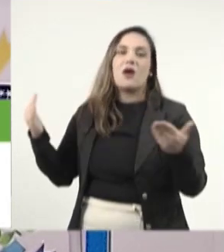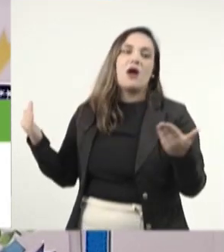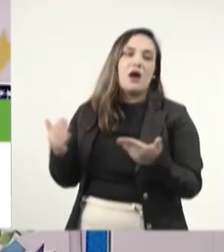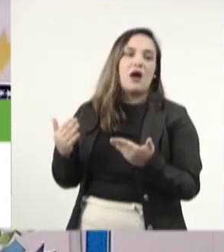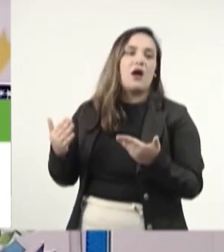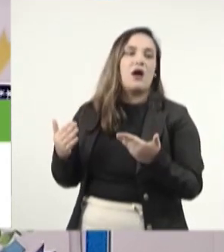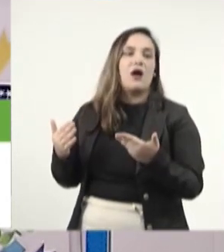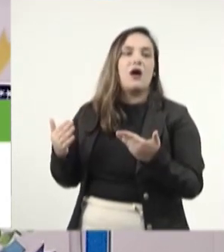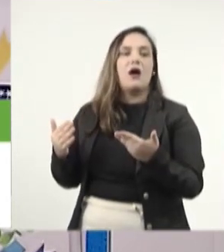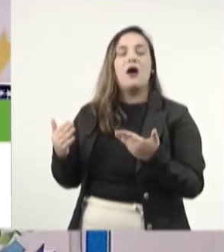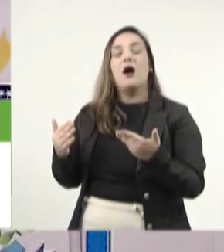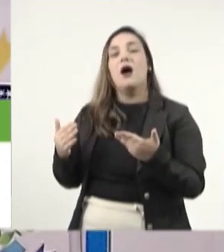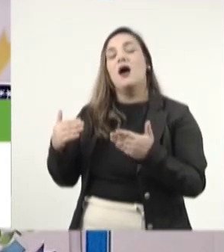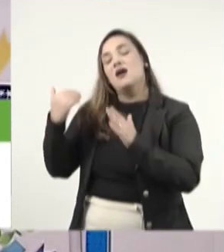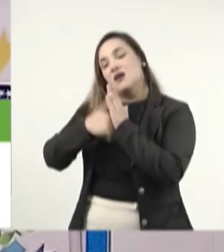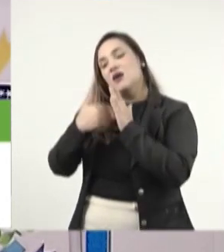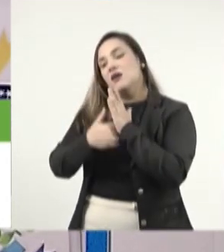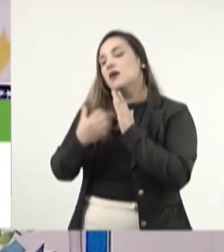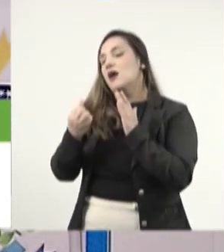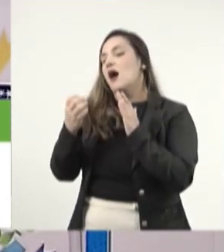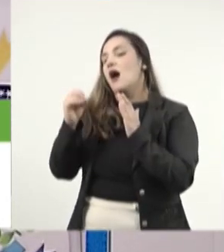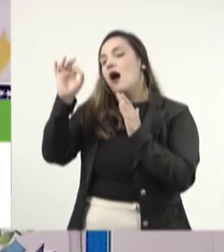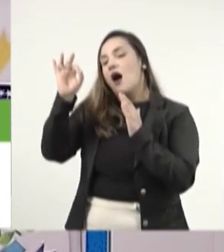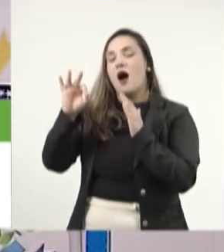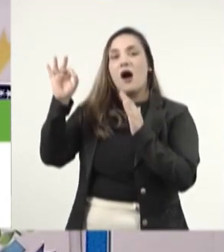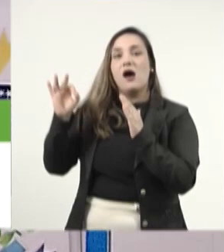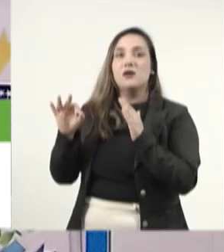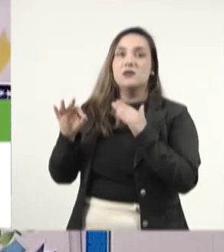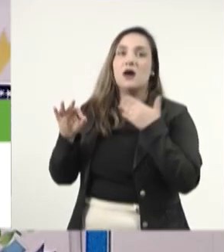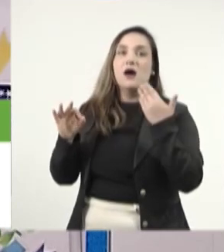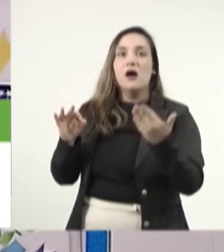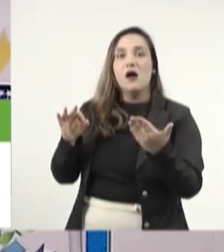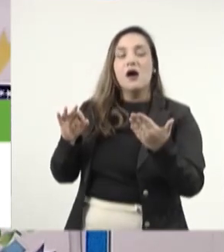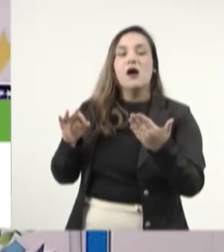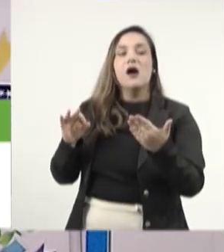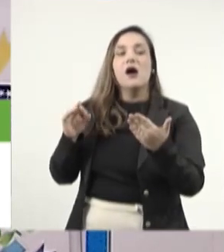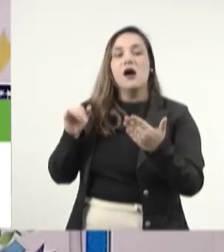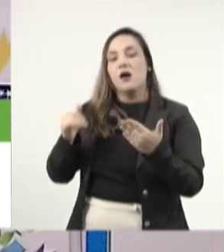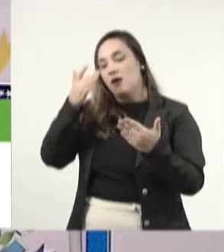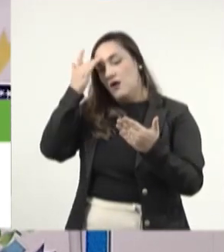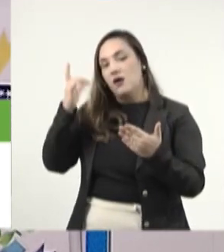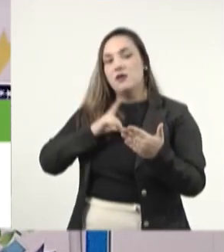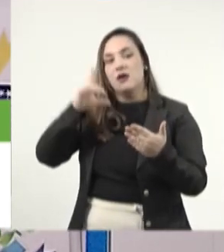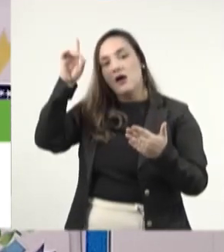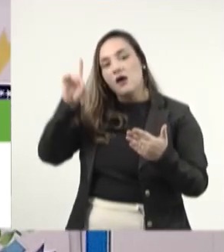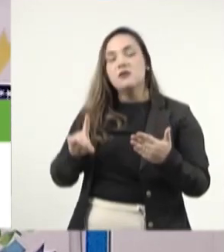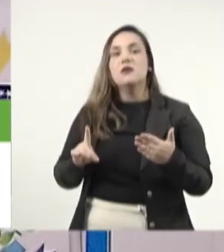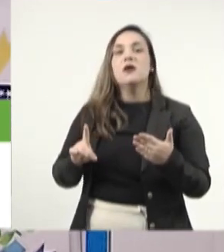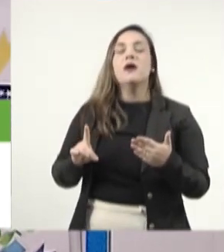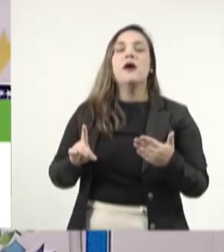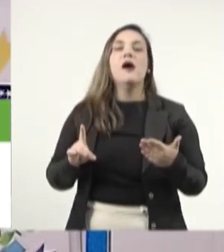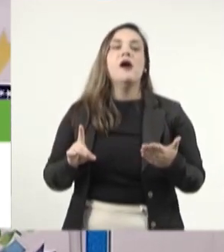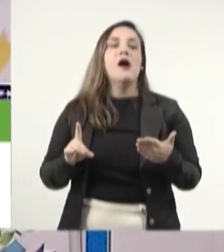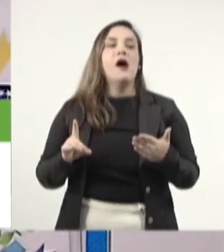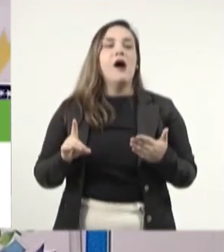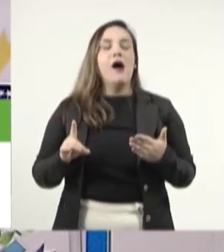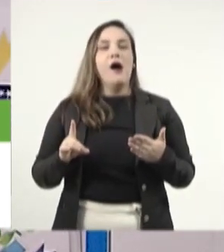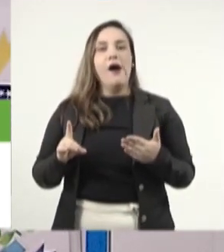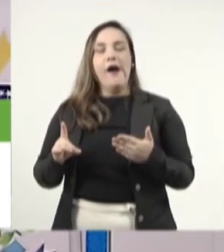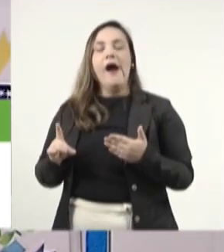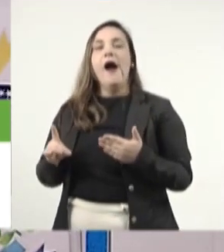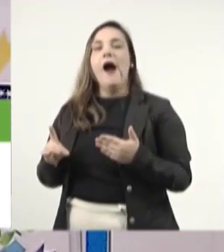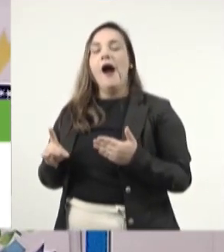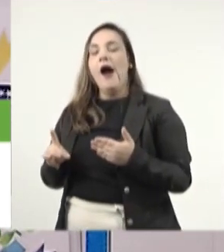estado, esse desconto de 60% no IPVA, dependendo do grau de deficiência dessas